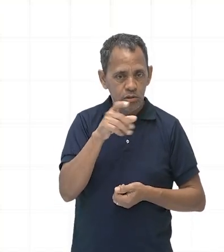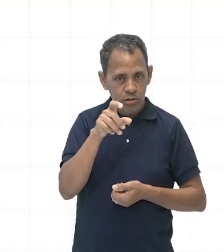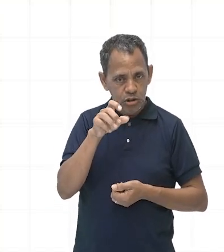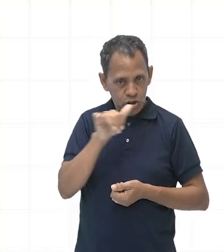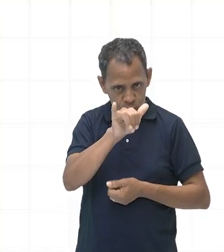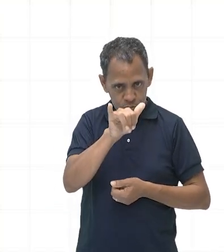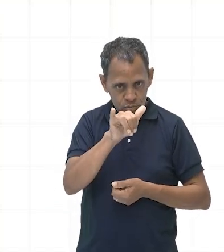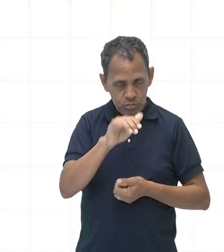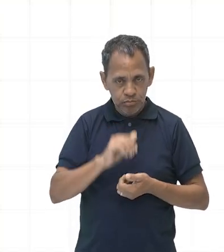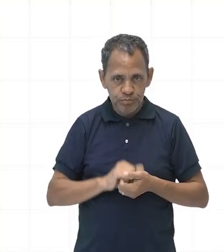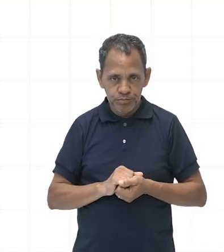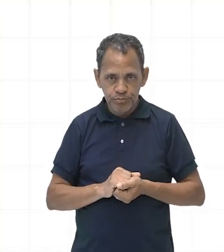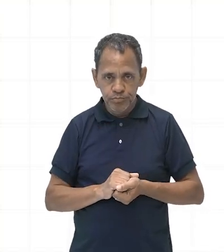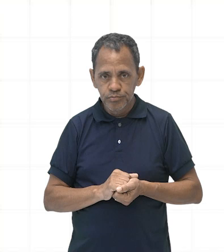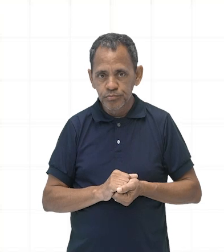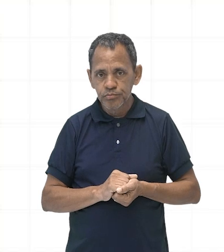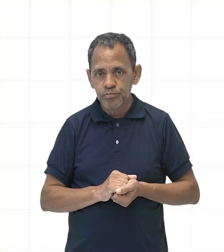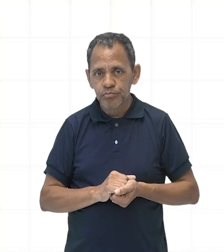4y.